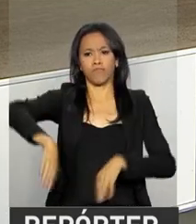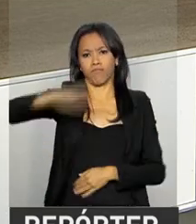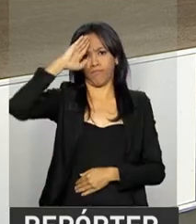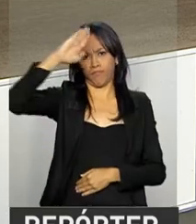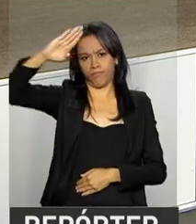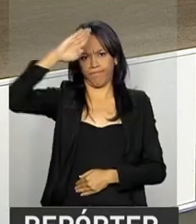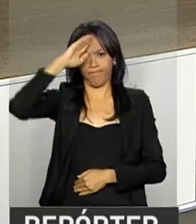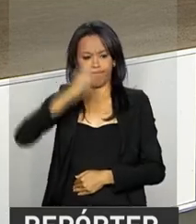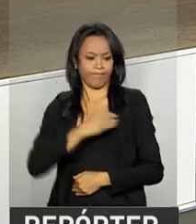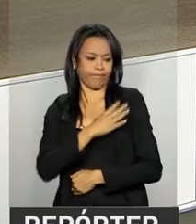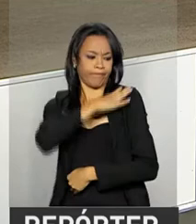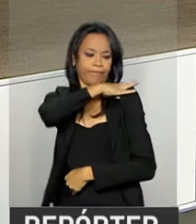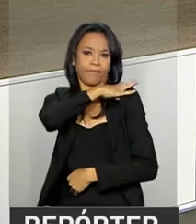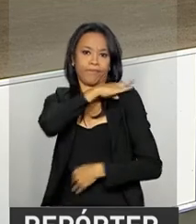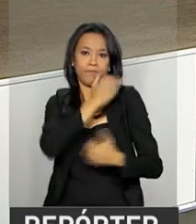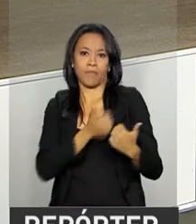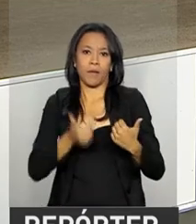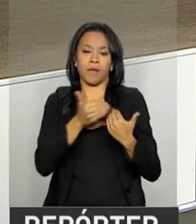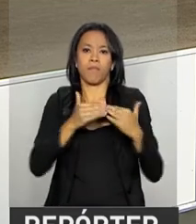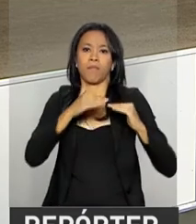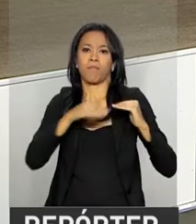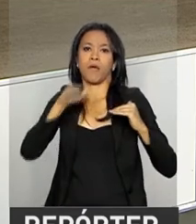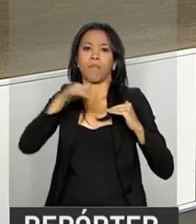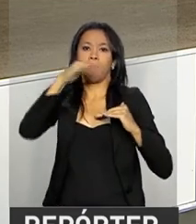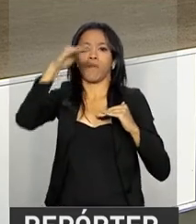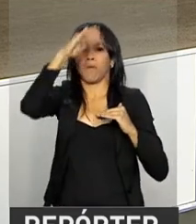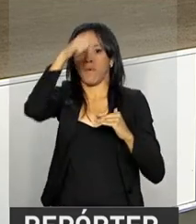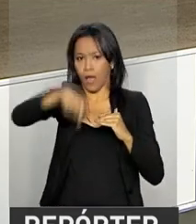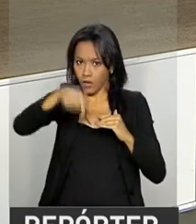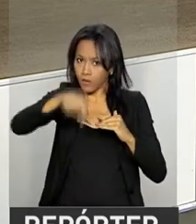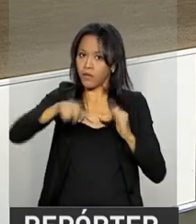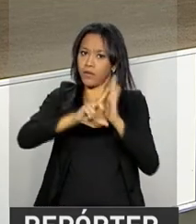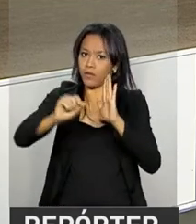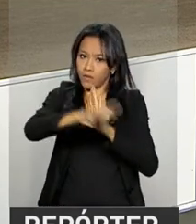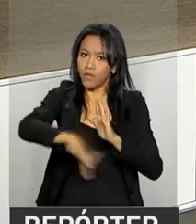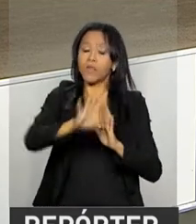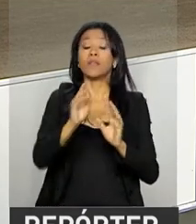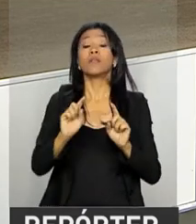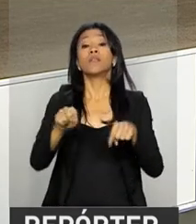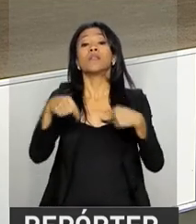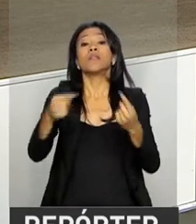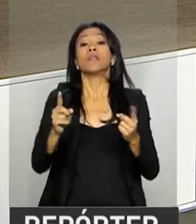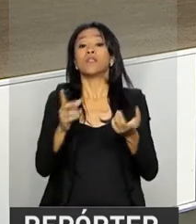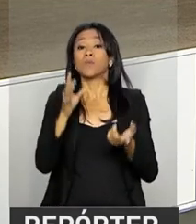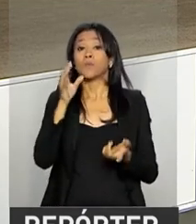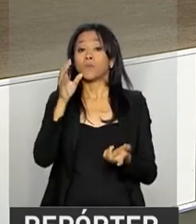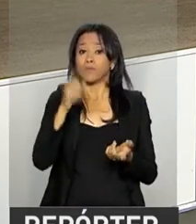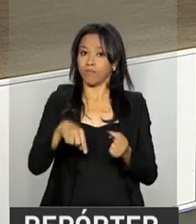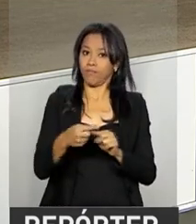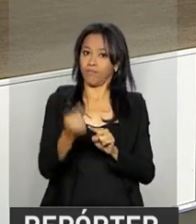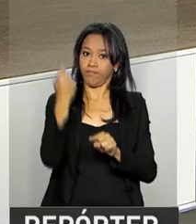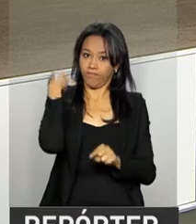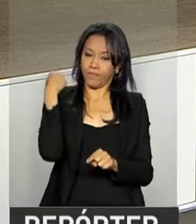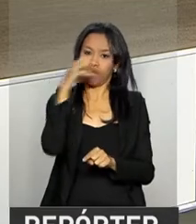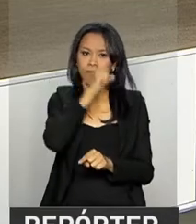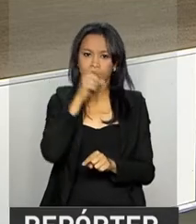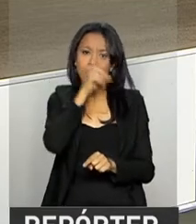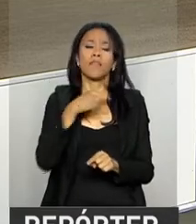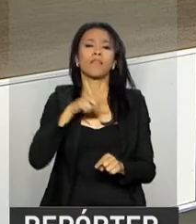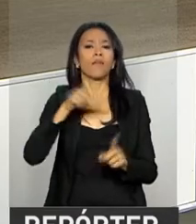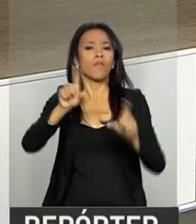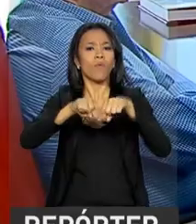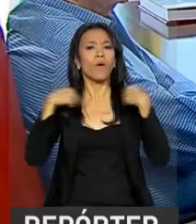promovidos aqui também no palácio do planalto e no final de semana o presidente se reuniu com os ministros da fazenda